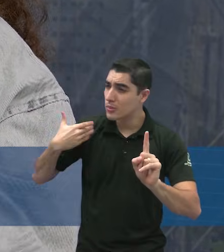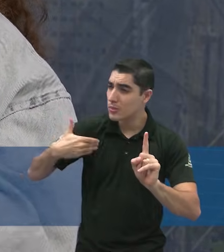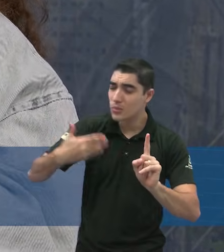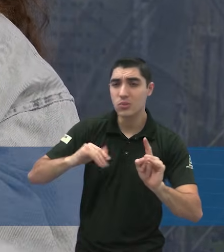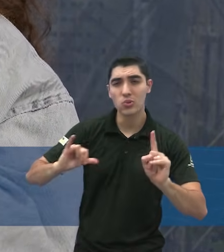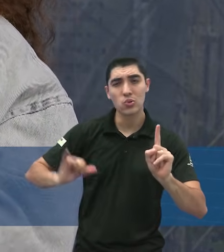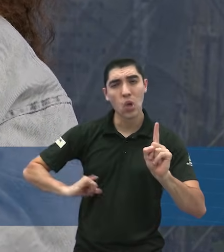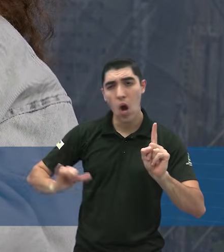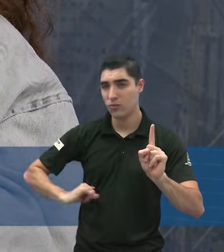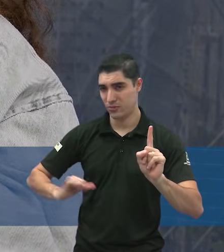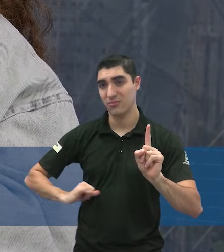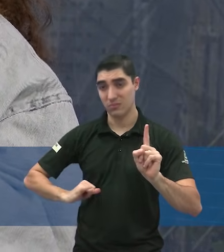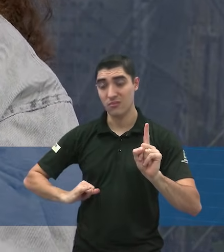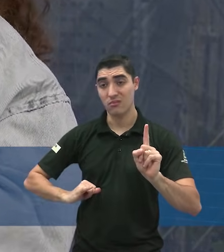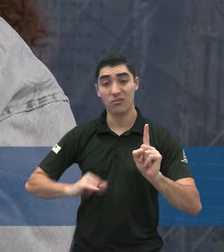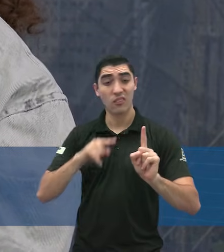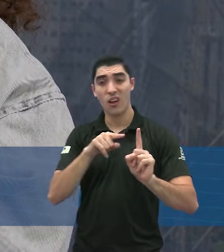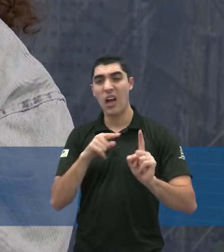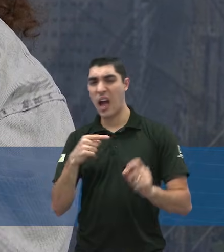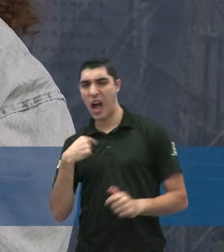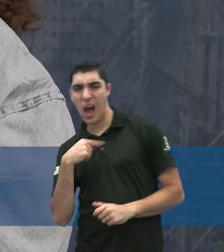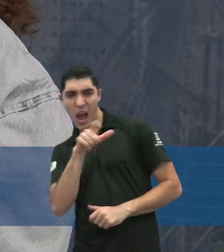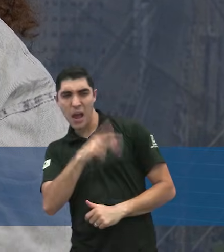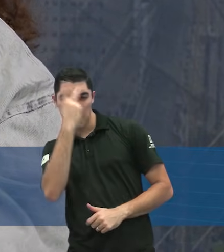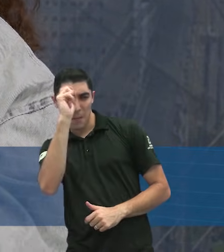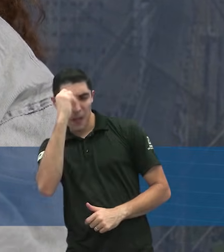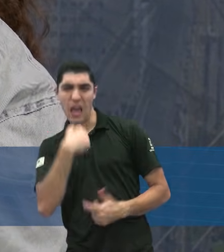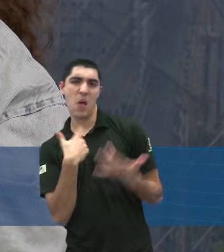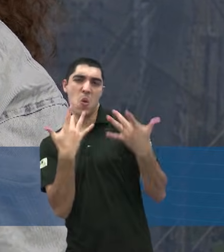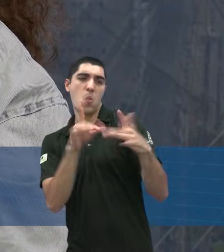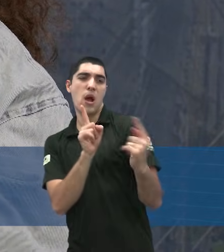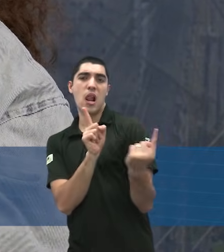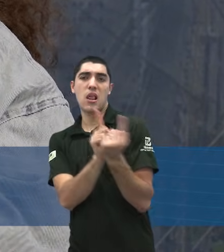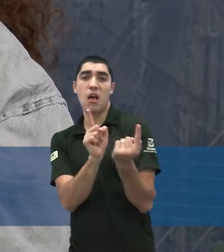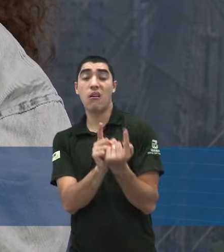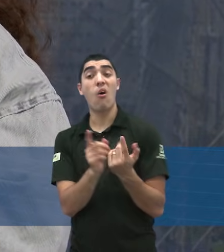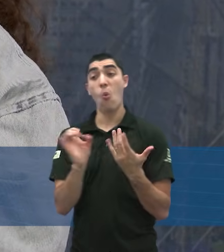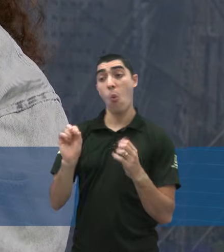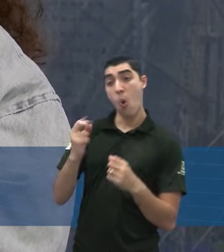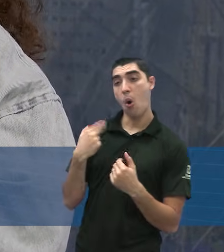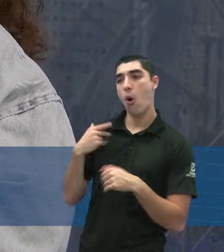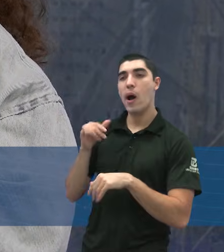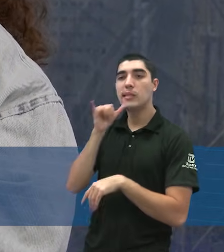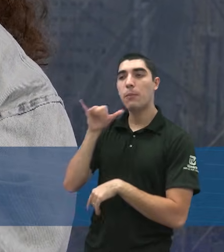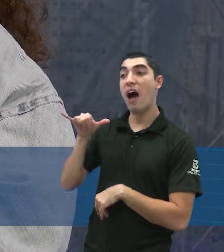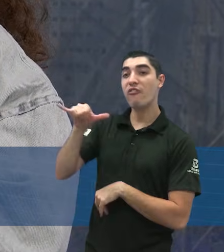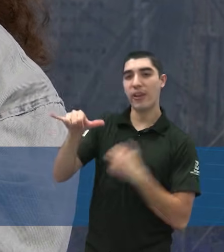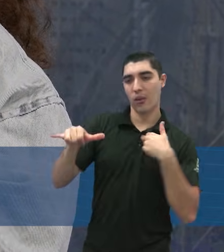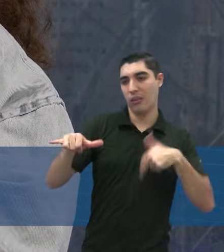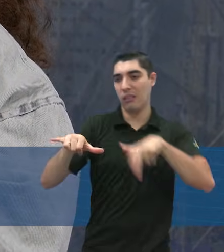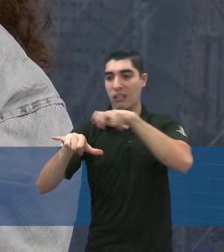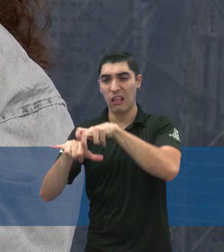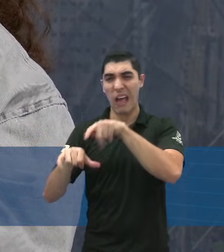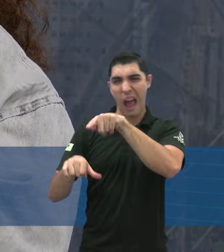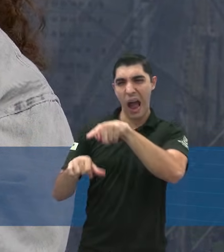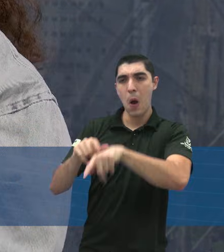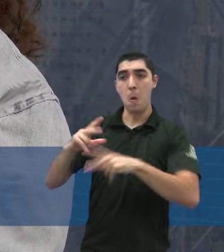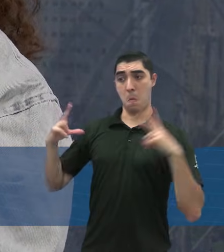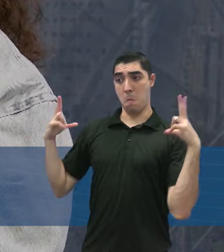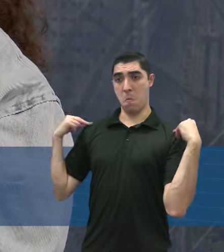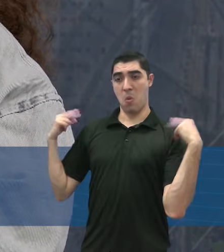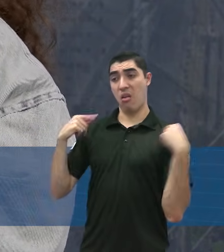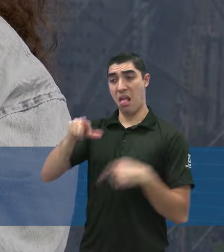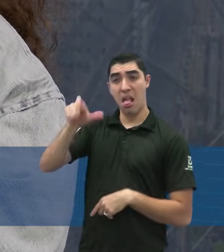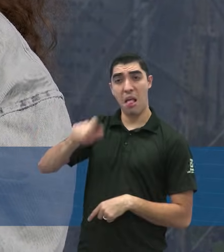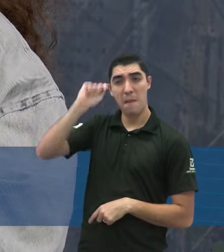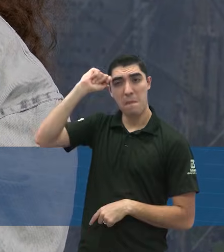Brasil, pessoas não querendo ser atendidas ou não querendo entrar em avião porque o piloto é